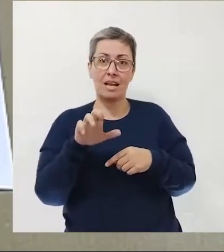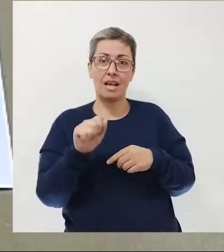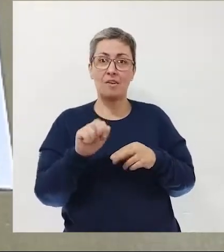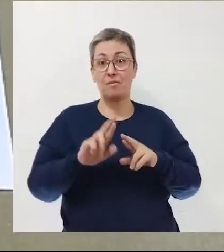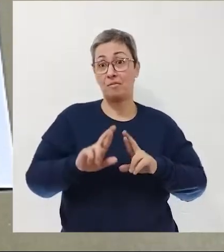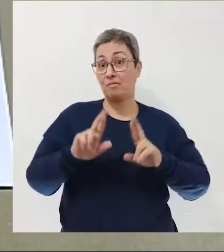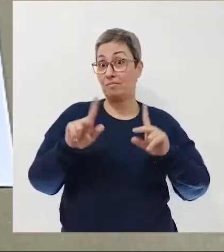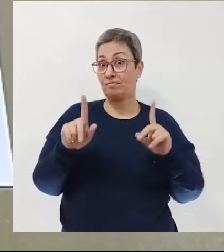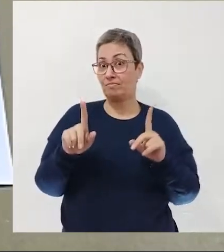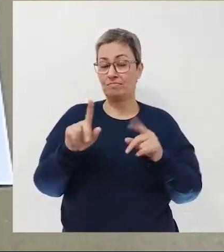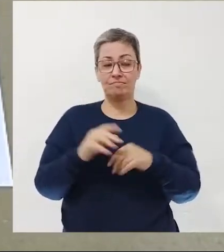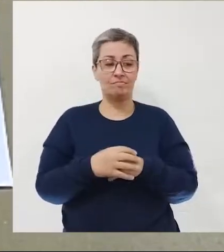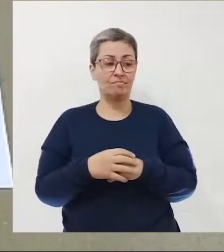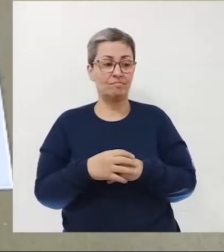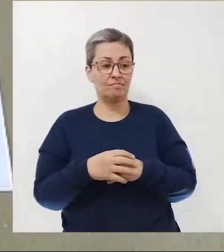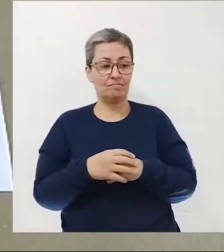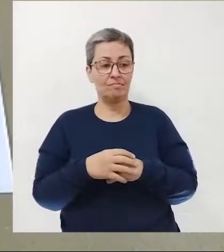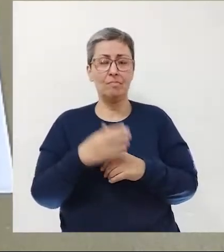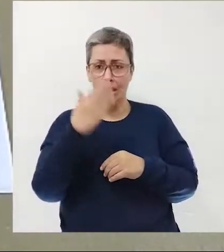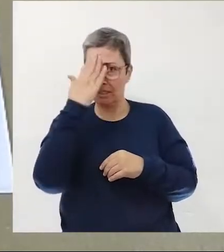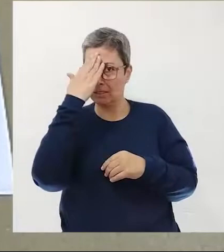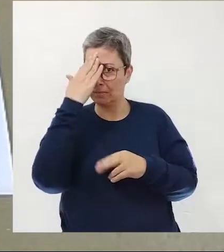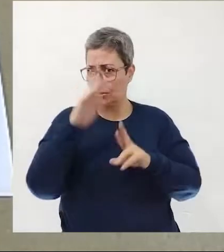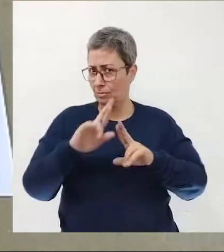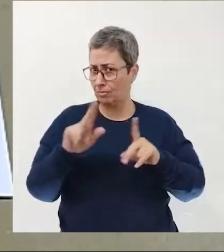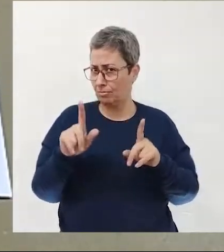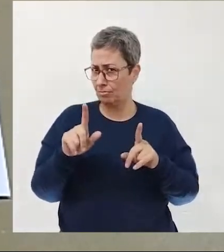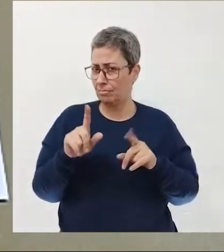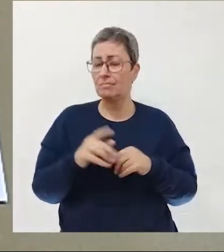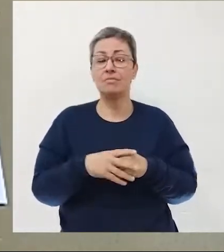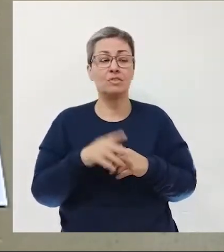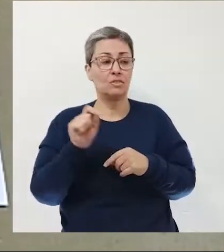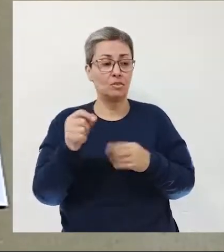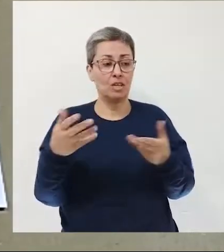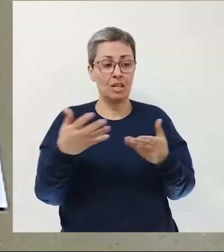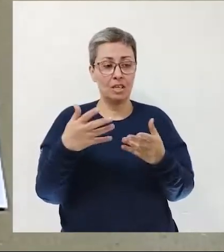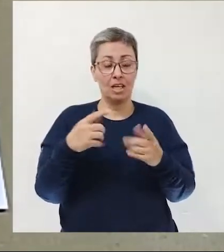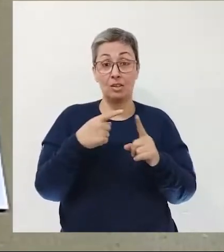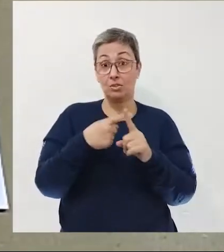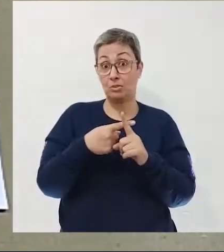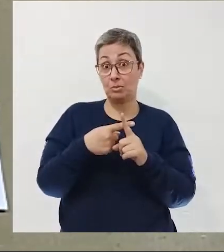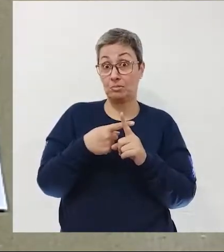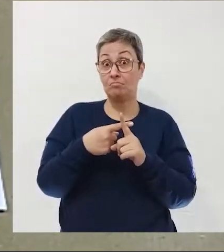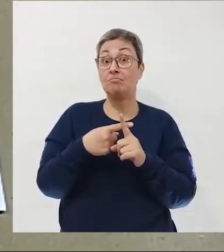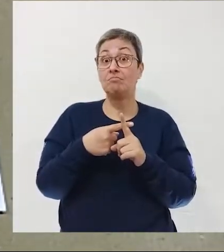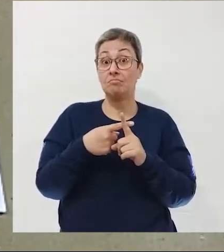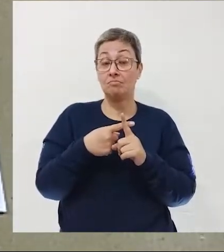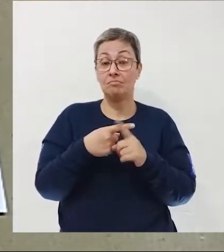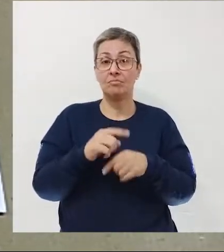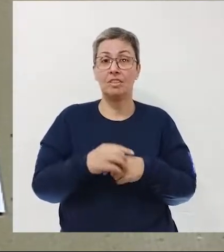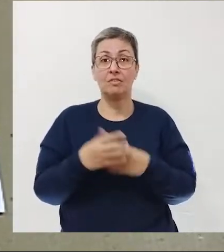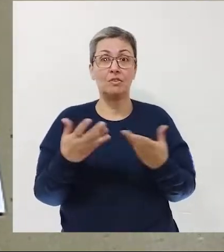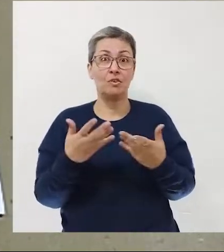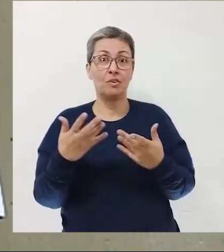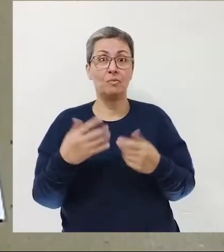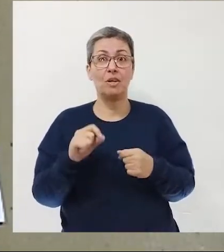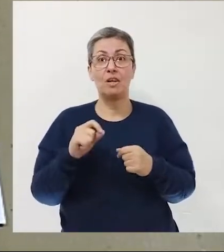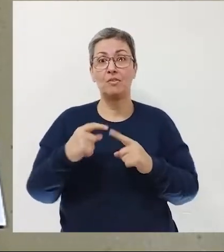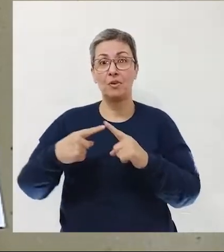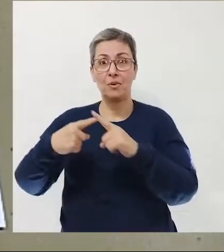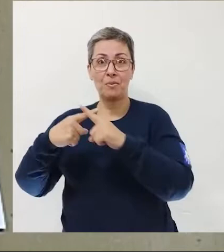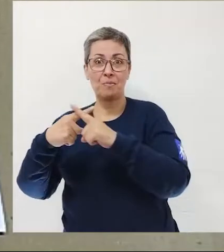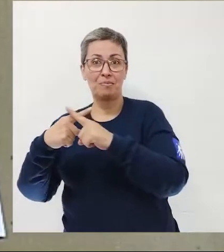fazer diferente. Sabiam disso? Aqui eu somei, não foi isso? Agora eu